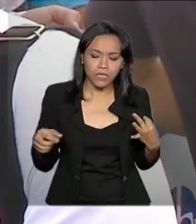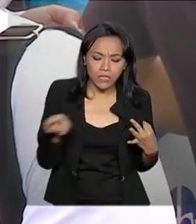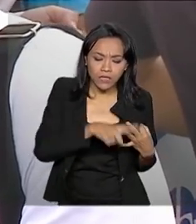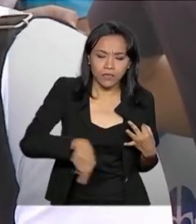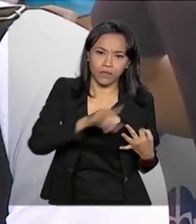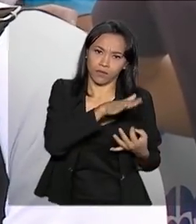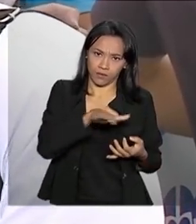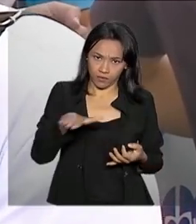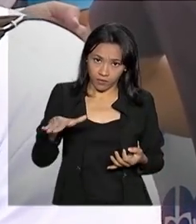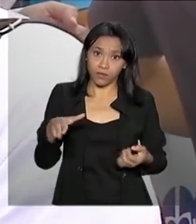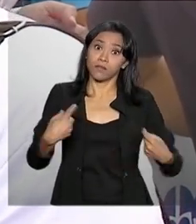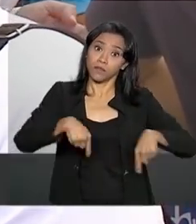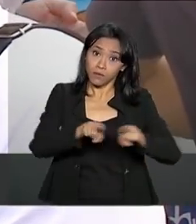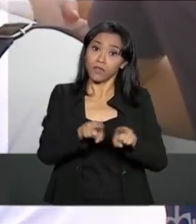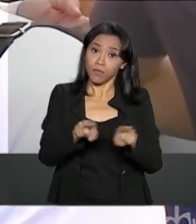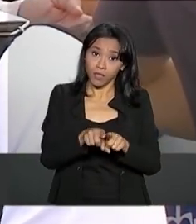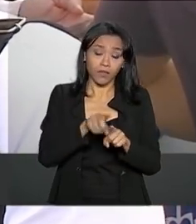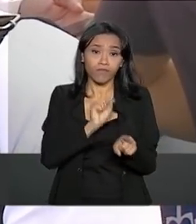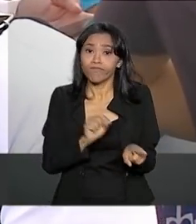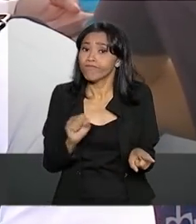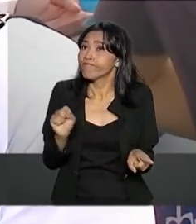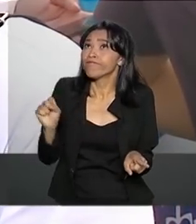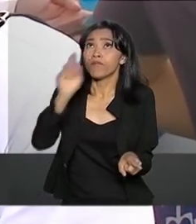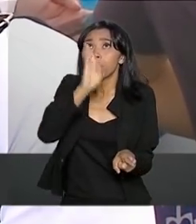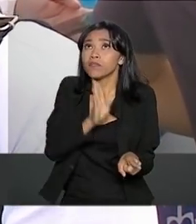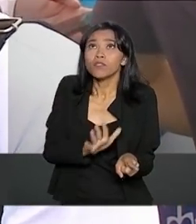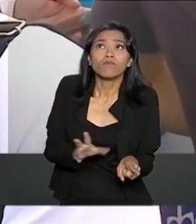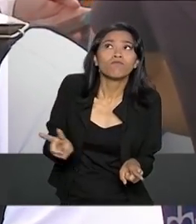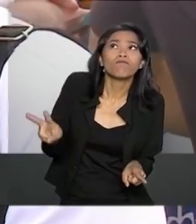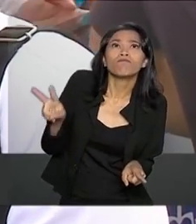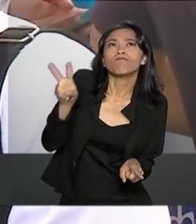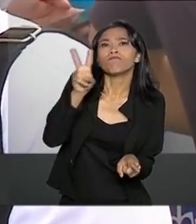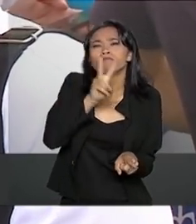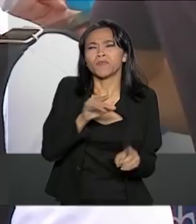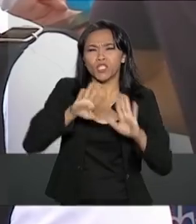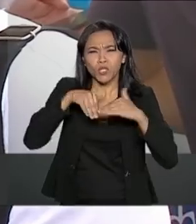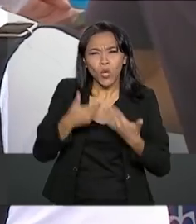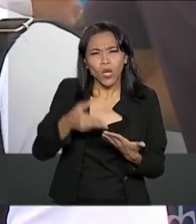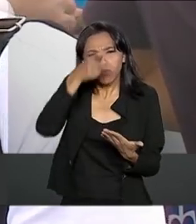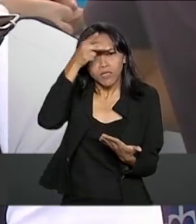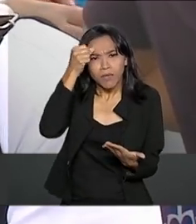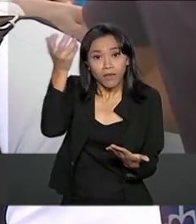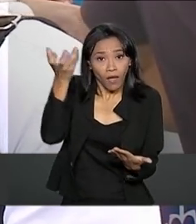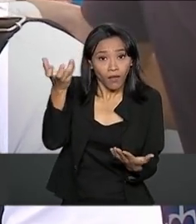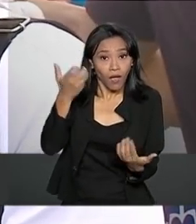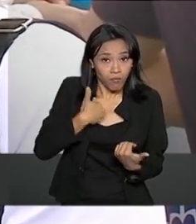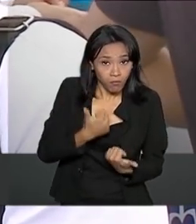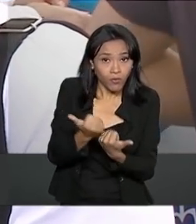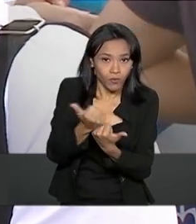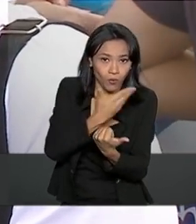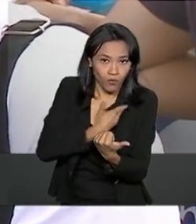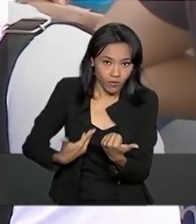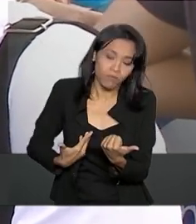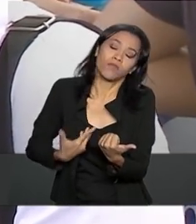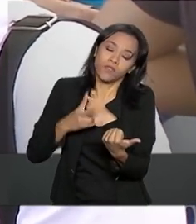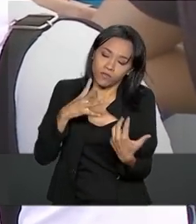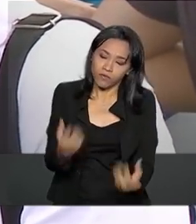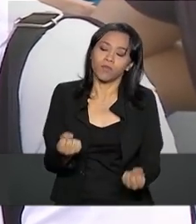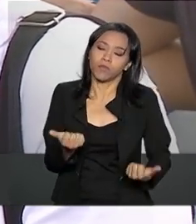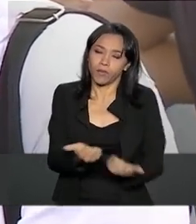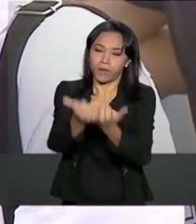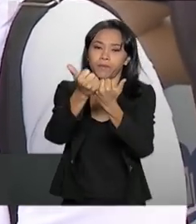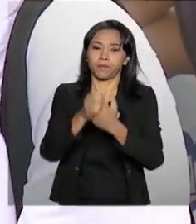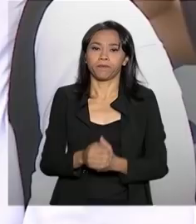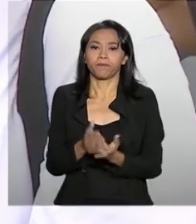estas crianças e também no resto do país, onde houver escolas municipais que queiram o nosso apoio, estaremos aí.